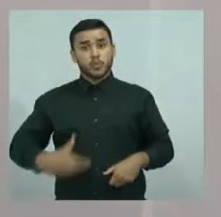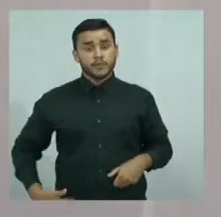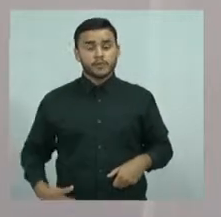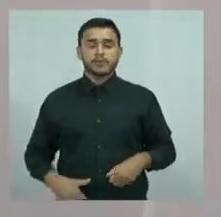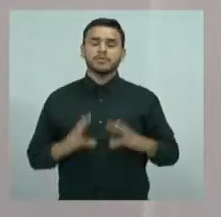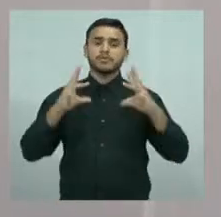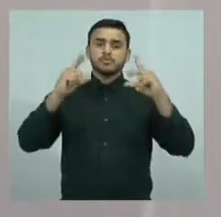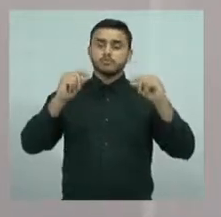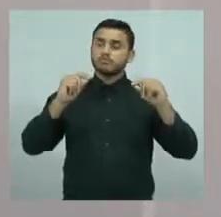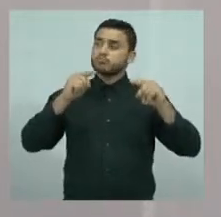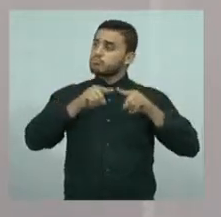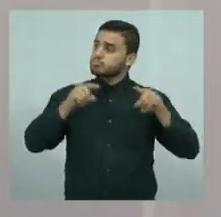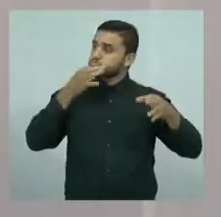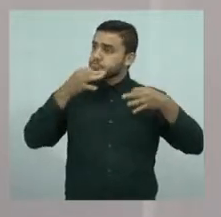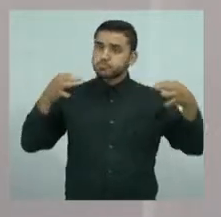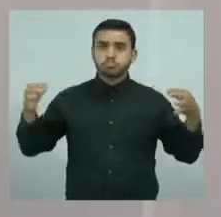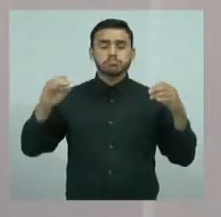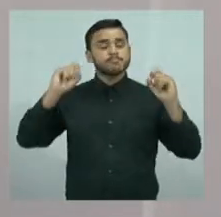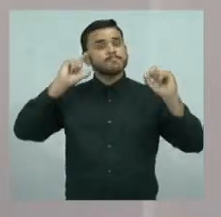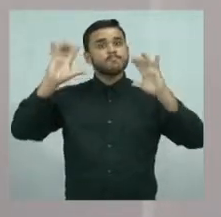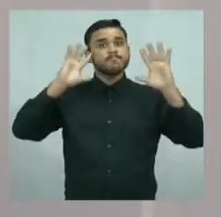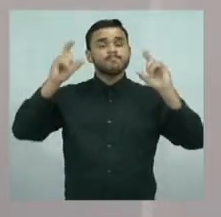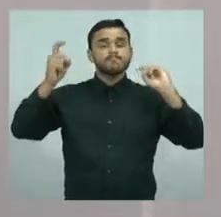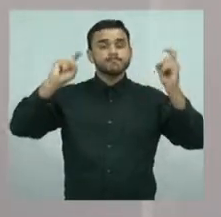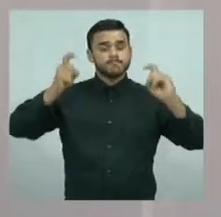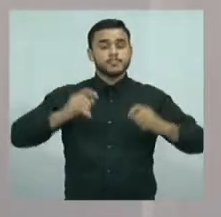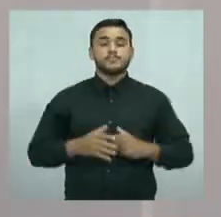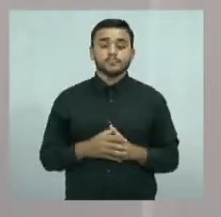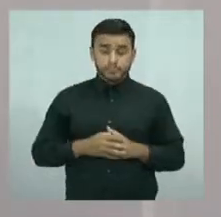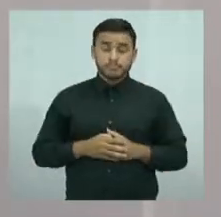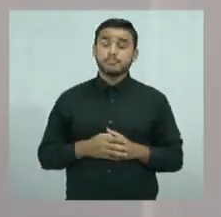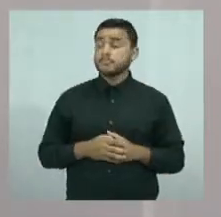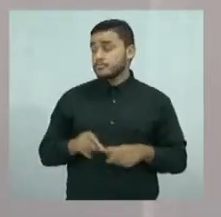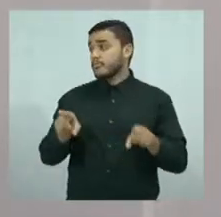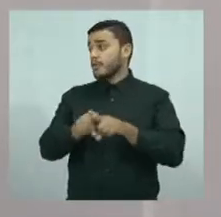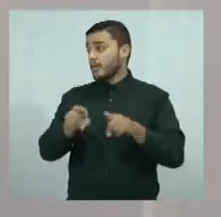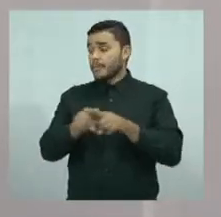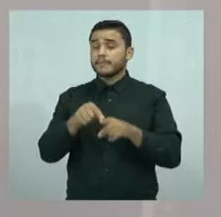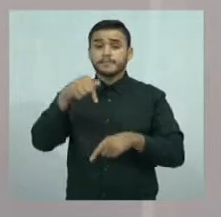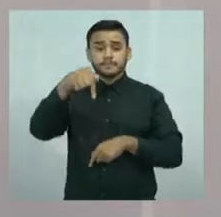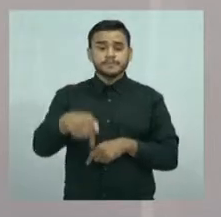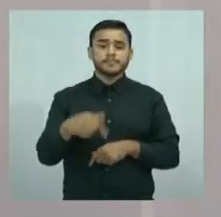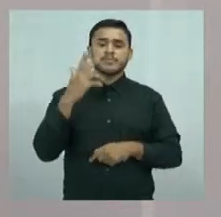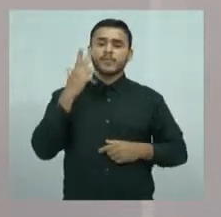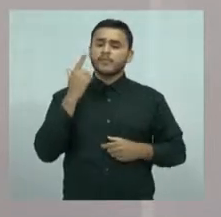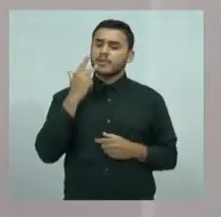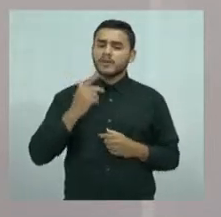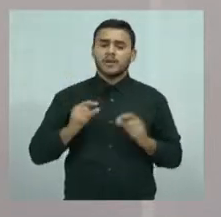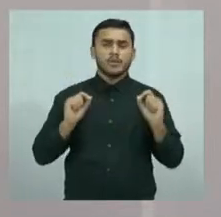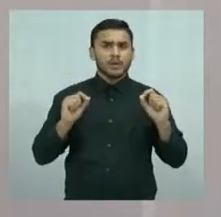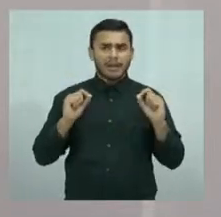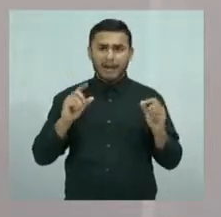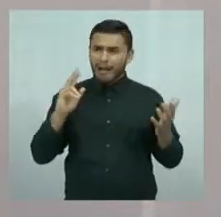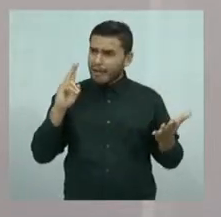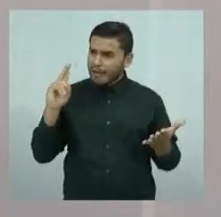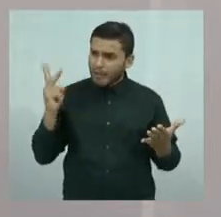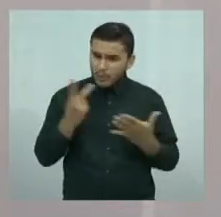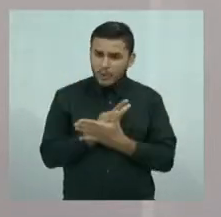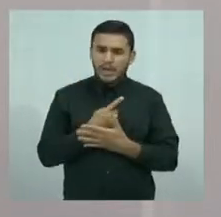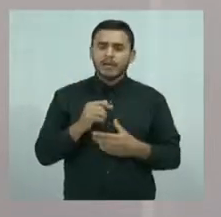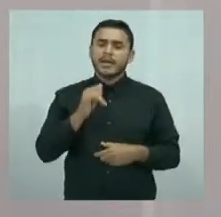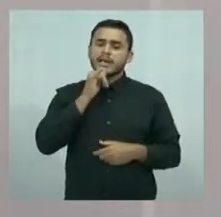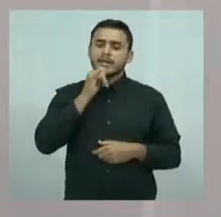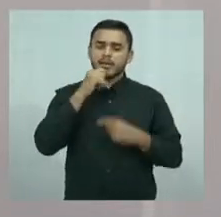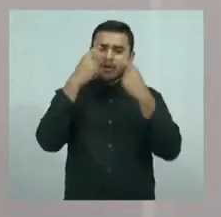sobre isto. Além do fato de que, lamentavelmente, Fortaleza não deve, não pode tolerar, por